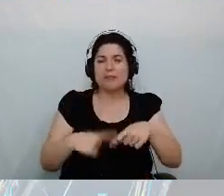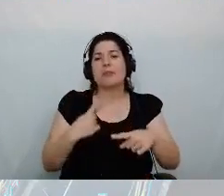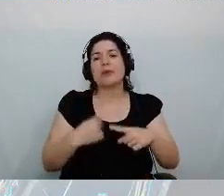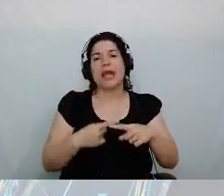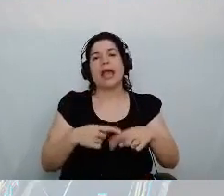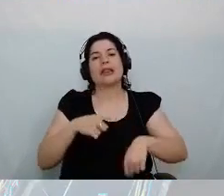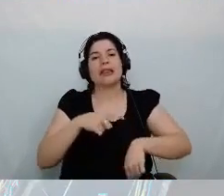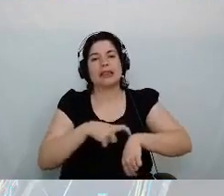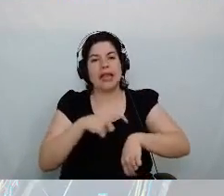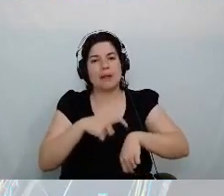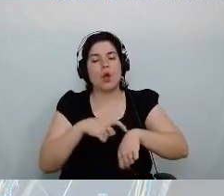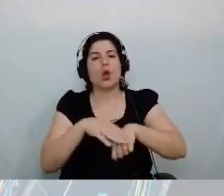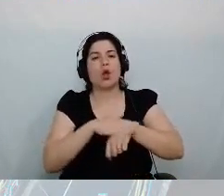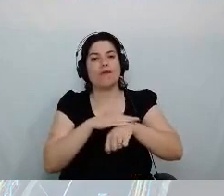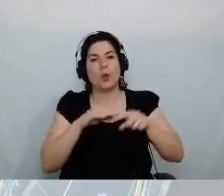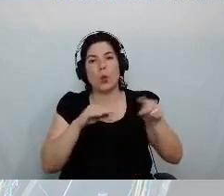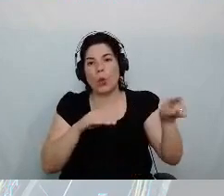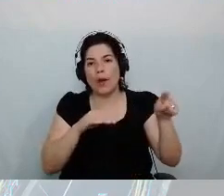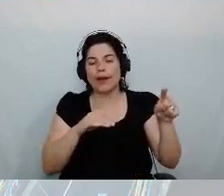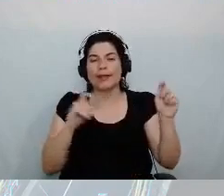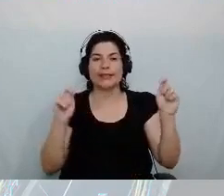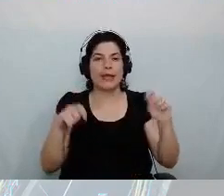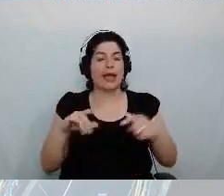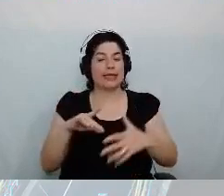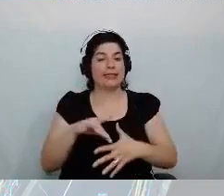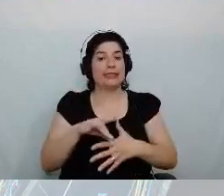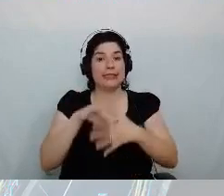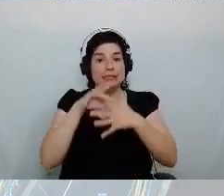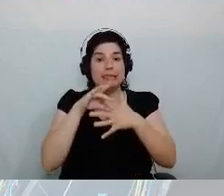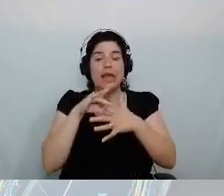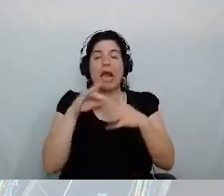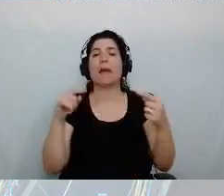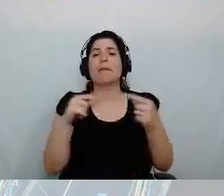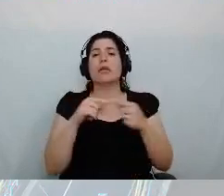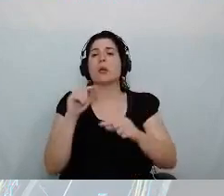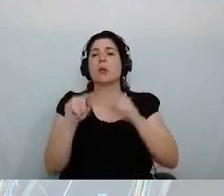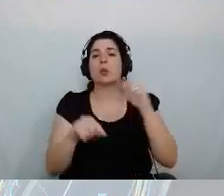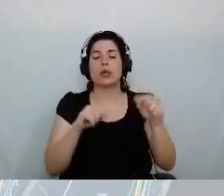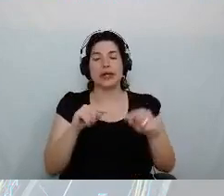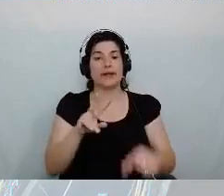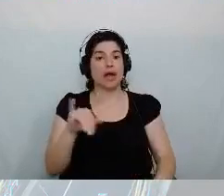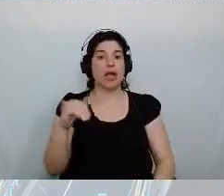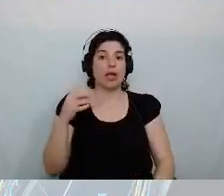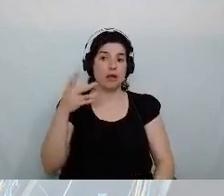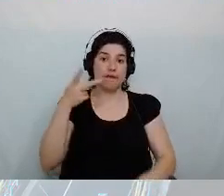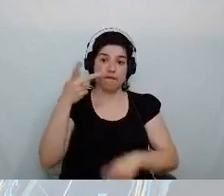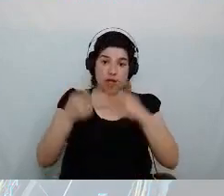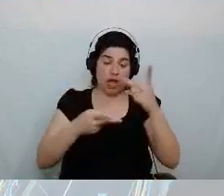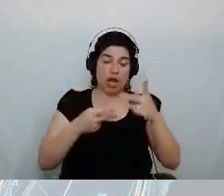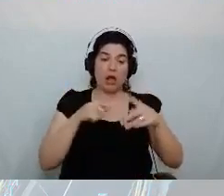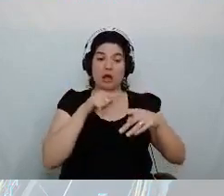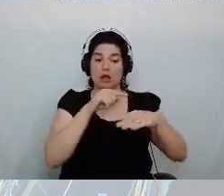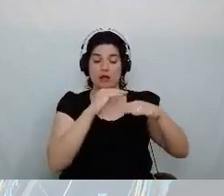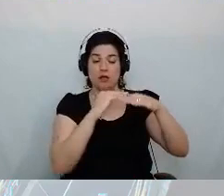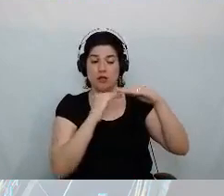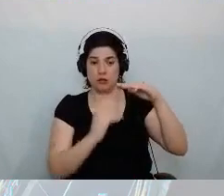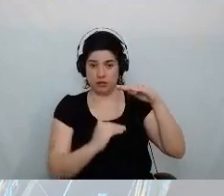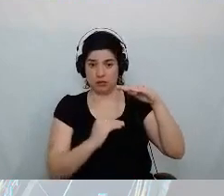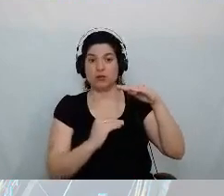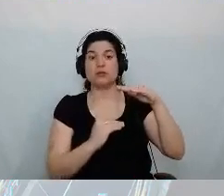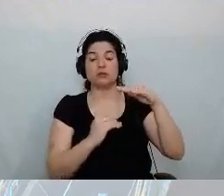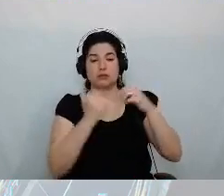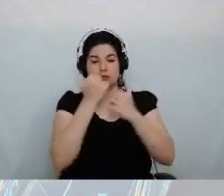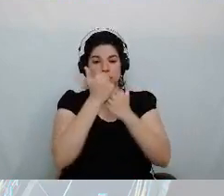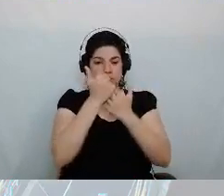com o Pimenta. E isso na liderança onde entra? Quando você vai falar com um liderado, não